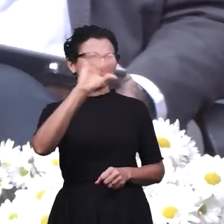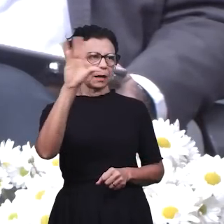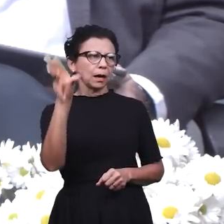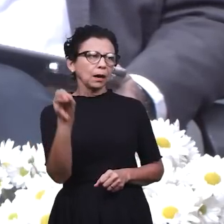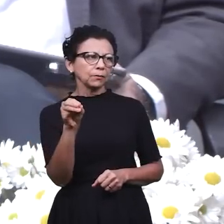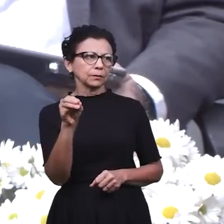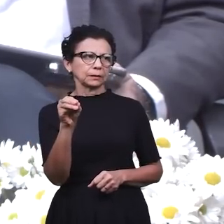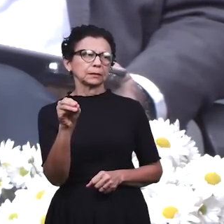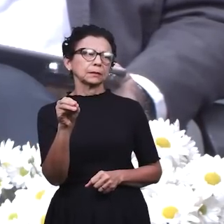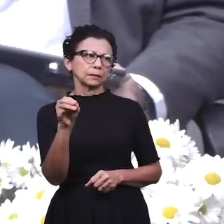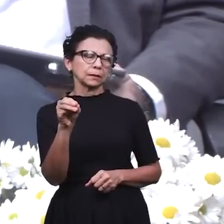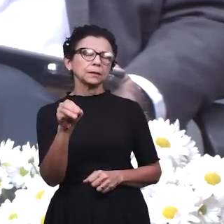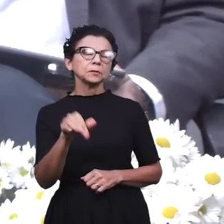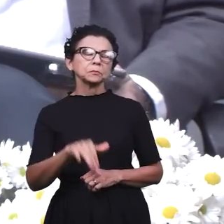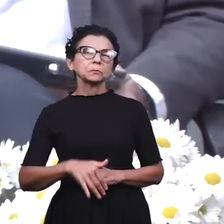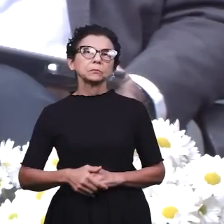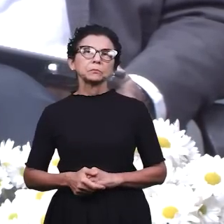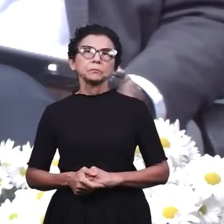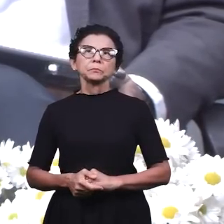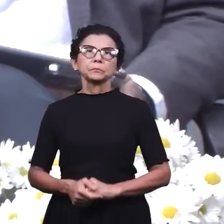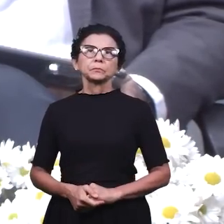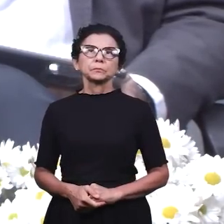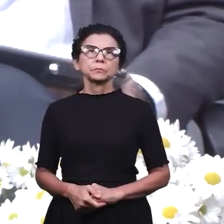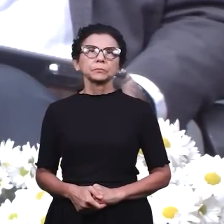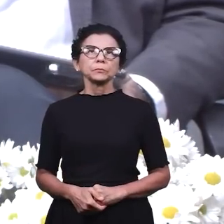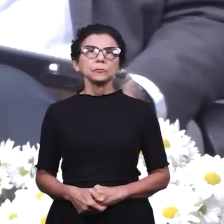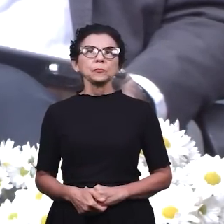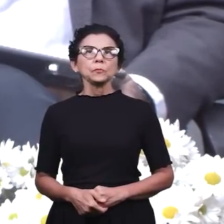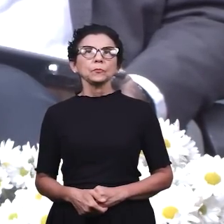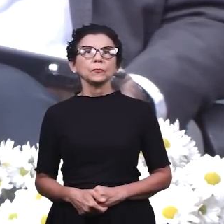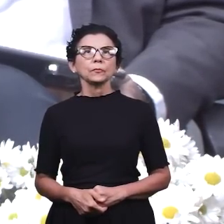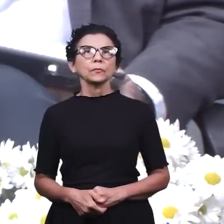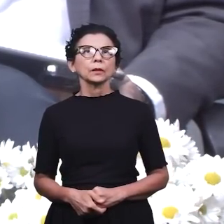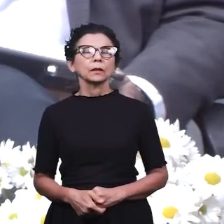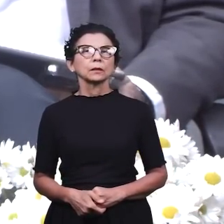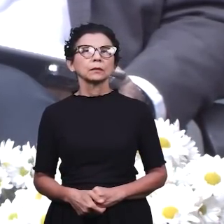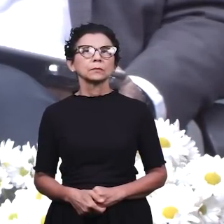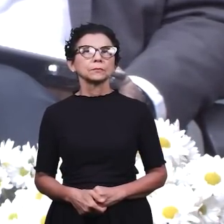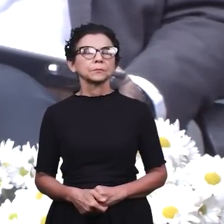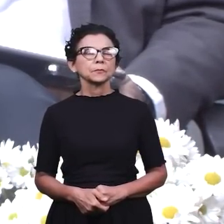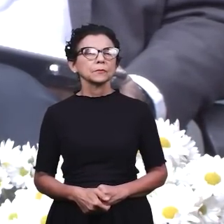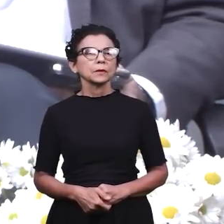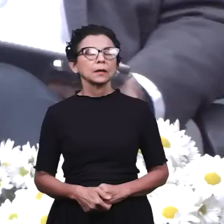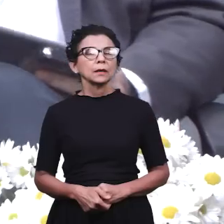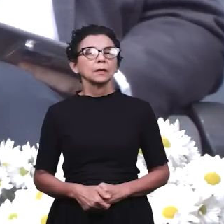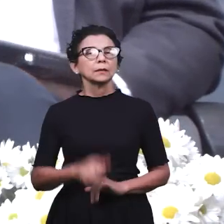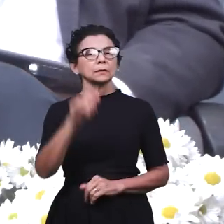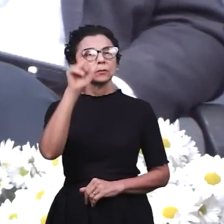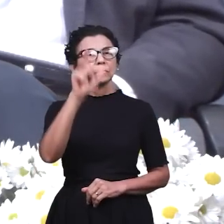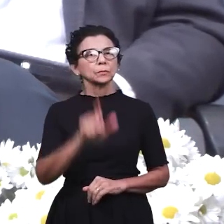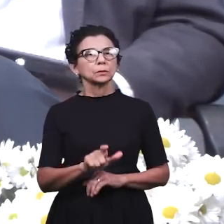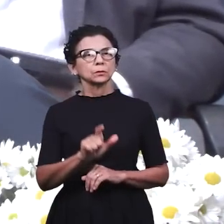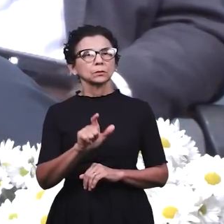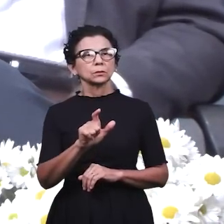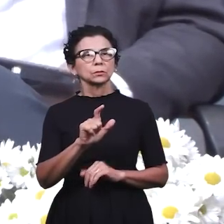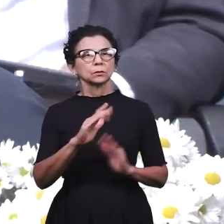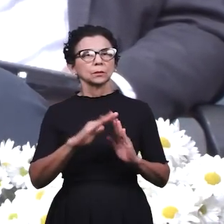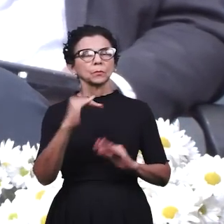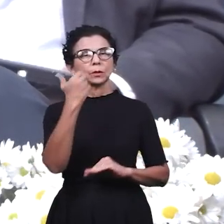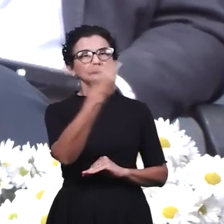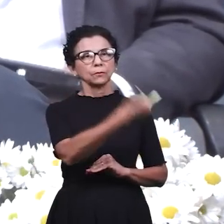uma convidada que está conosco esses dias aqui, que trouxe uma experiência. Você quer falar sobre isso, apresentá-la?